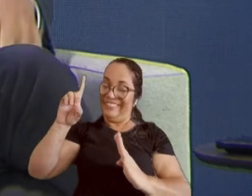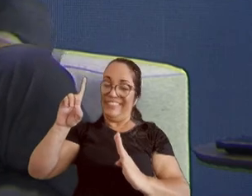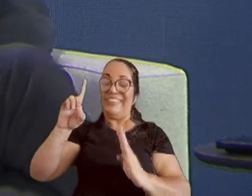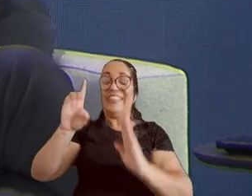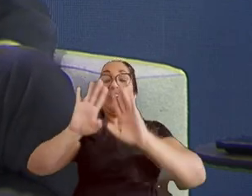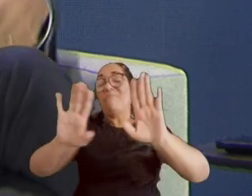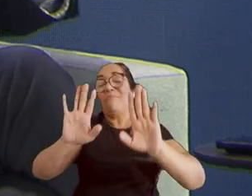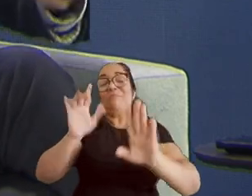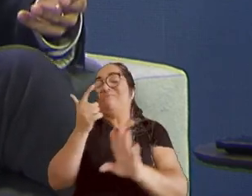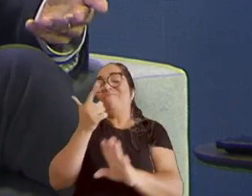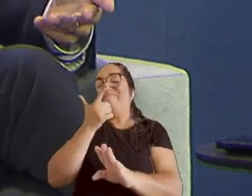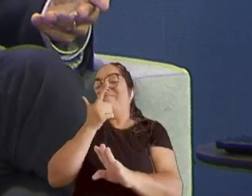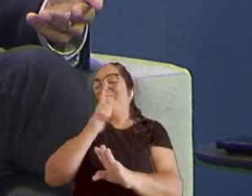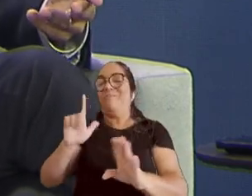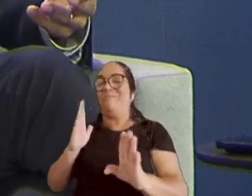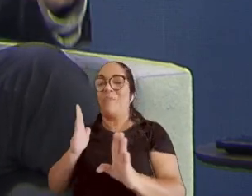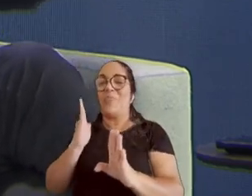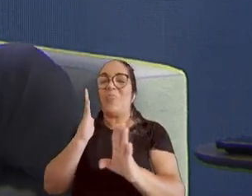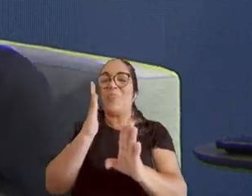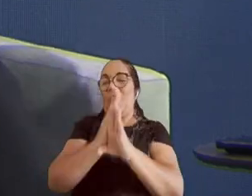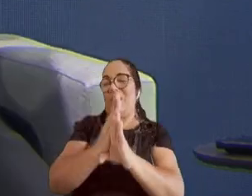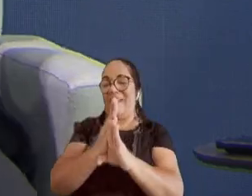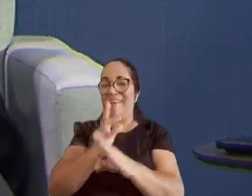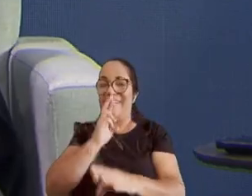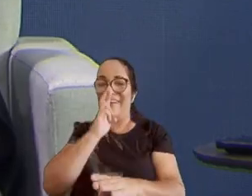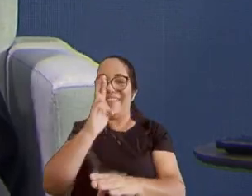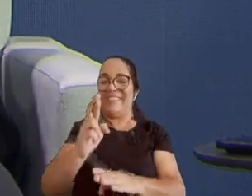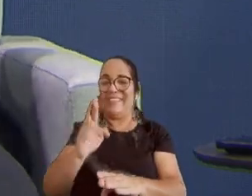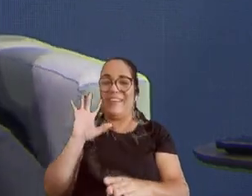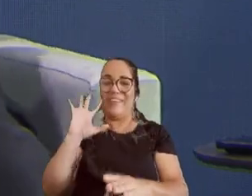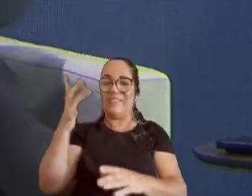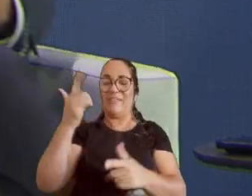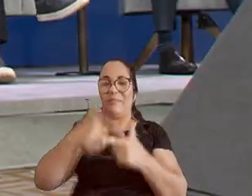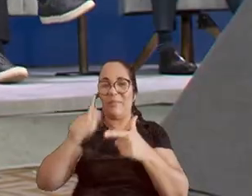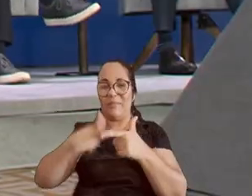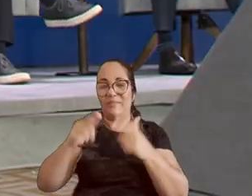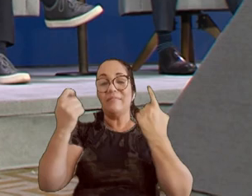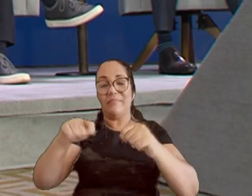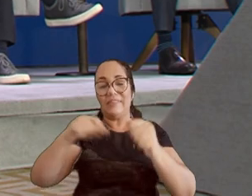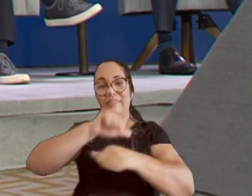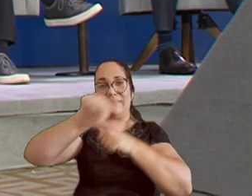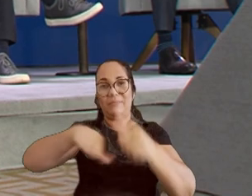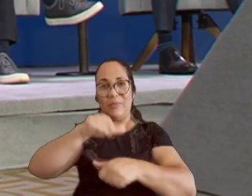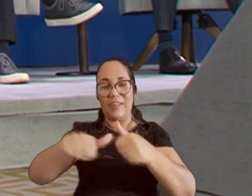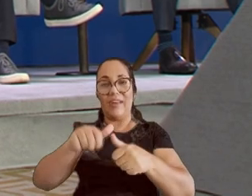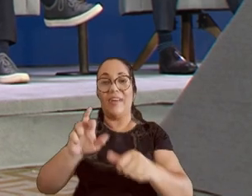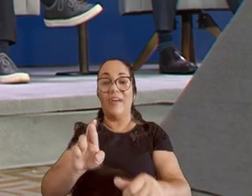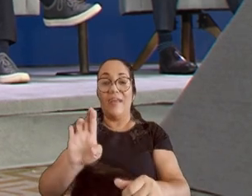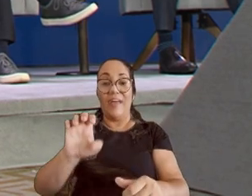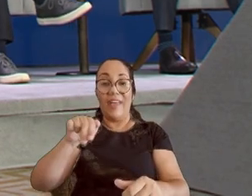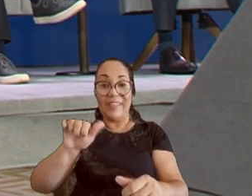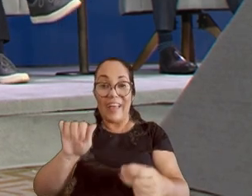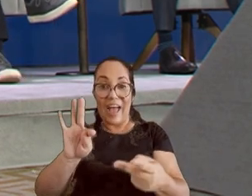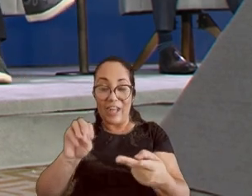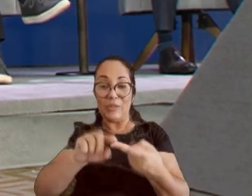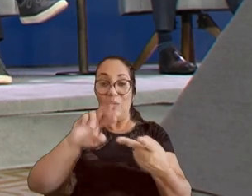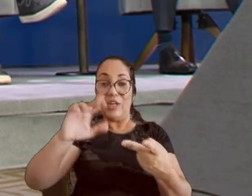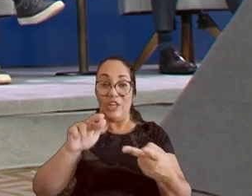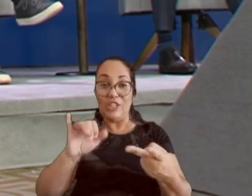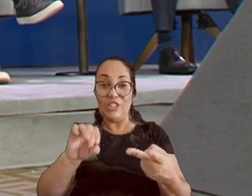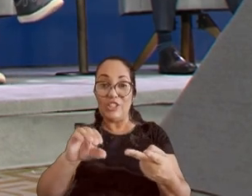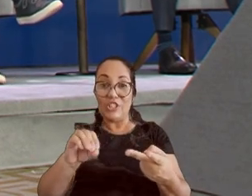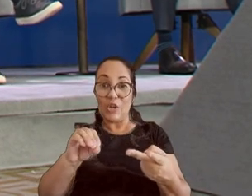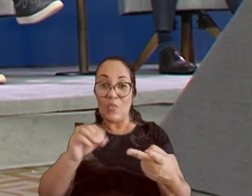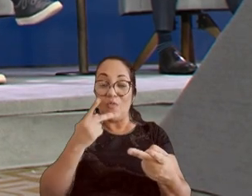que é produzido alimentos e isso tem que mudar né e é o que é o que o Renato e o Chico já falaram não tem dado então se você tá